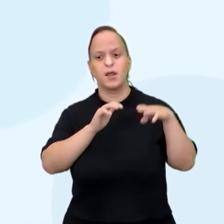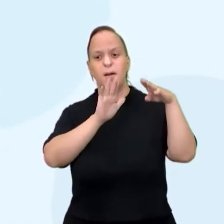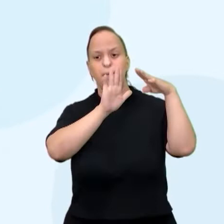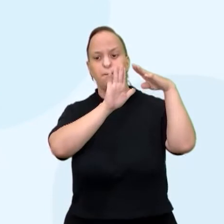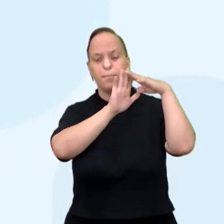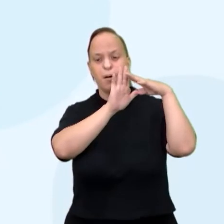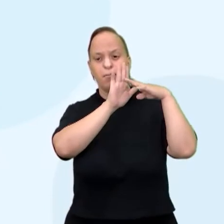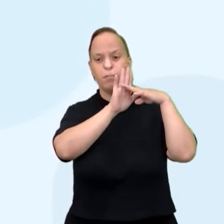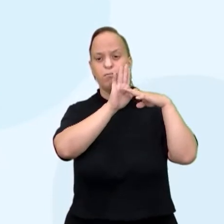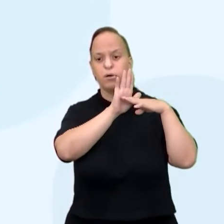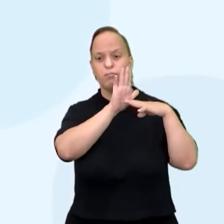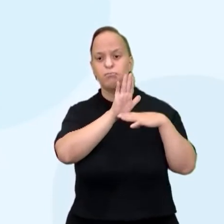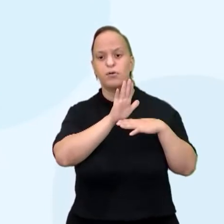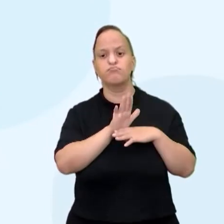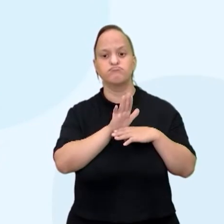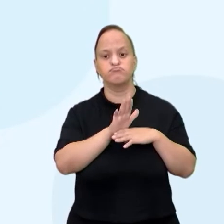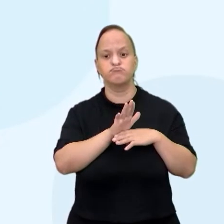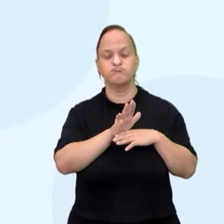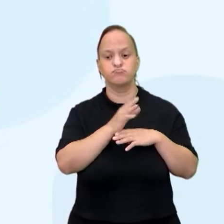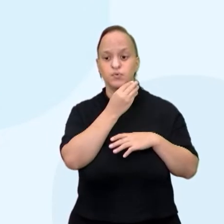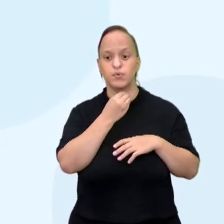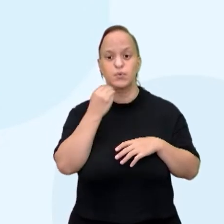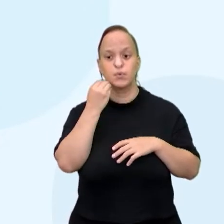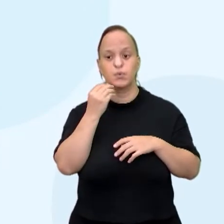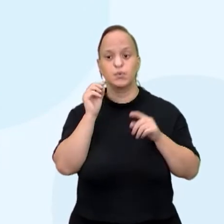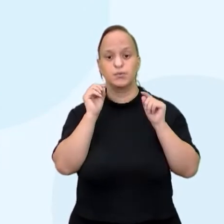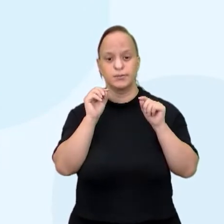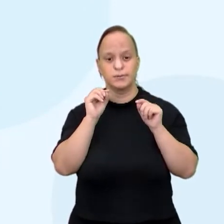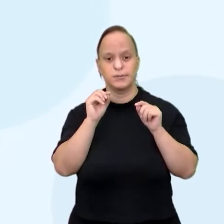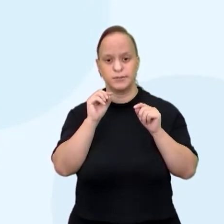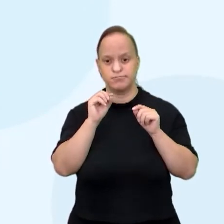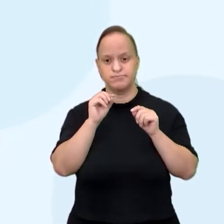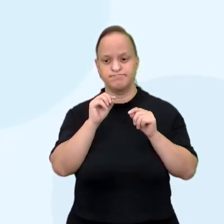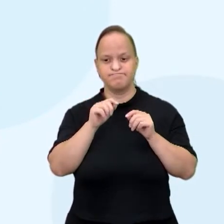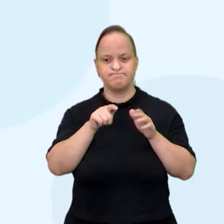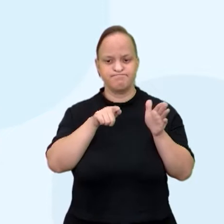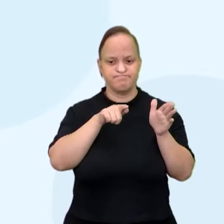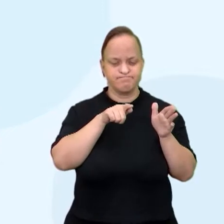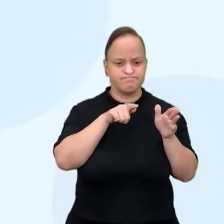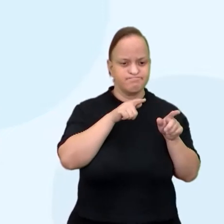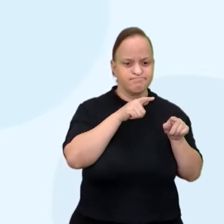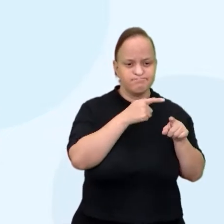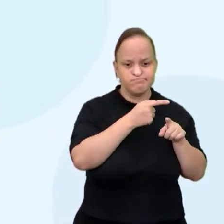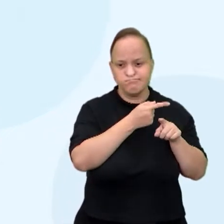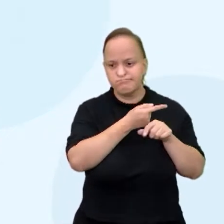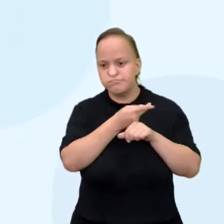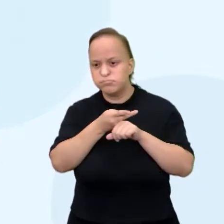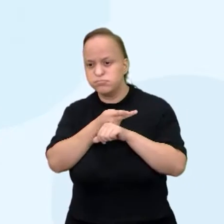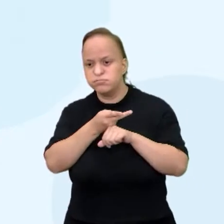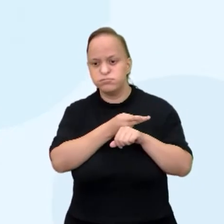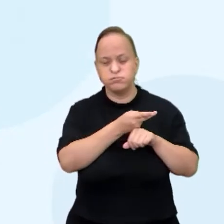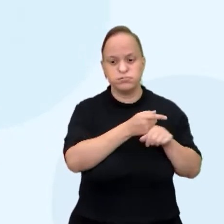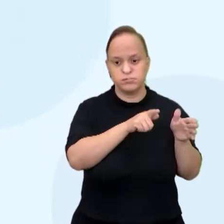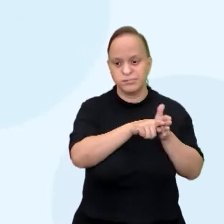nossas habilidades? Mais uma vez, nós temos investigar e analisar situações problema envolvendo temas e processos